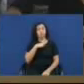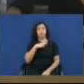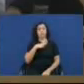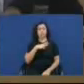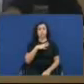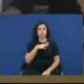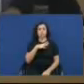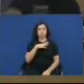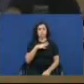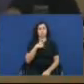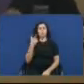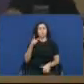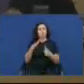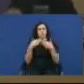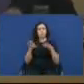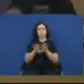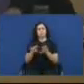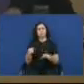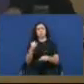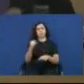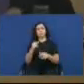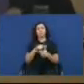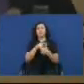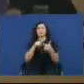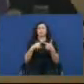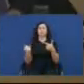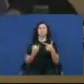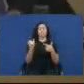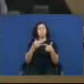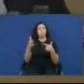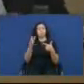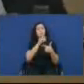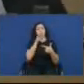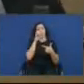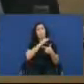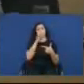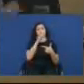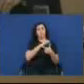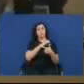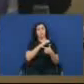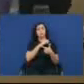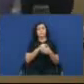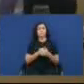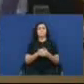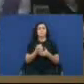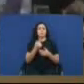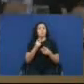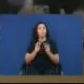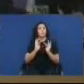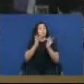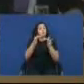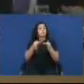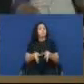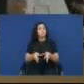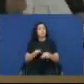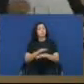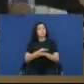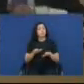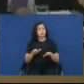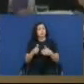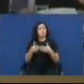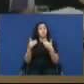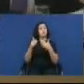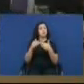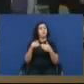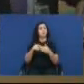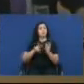cidade. Não que os outros não sejam, mas que esse carece de uma urgência especial. Pois bem, nós estamos para encerrar o nosso expediente. Portanto, o